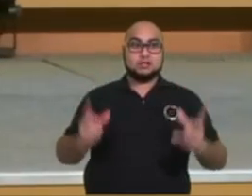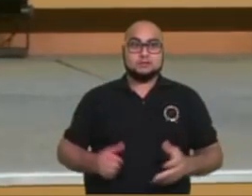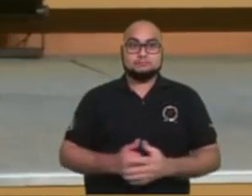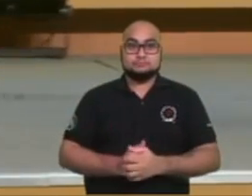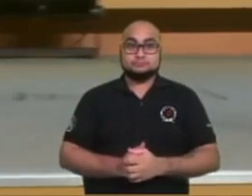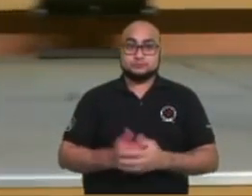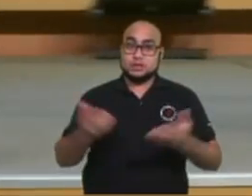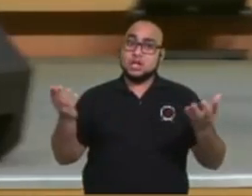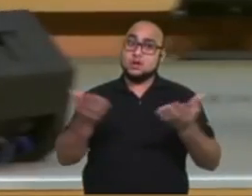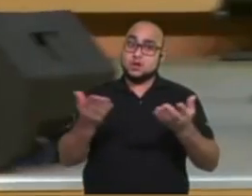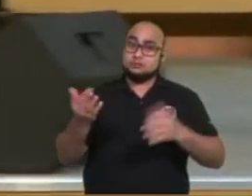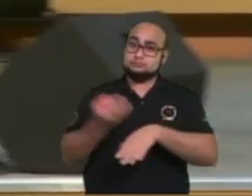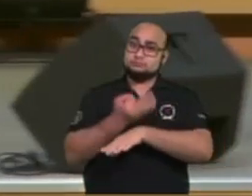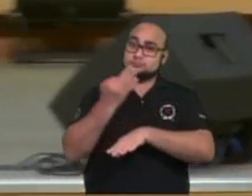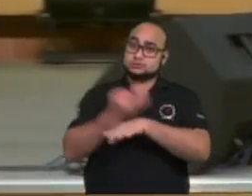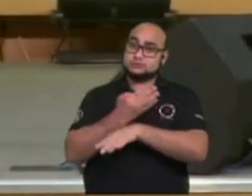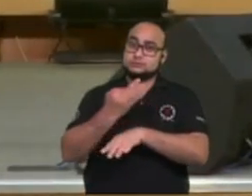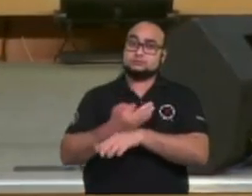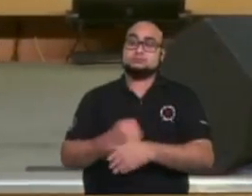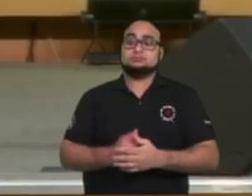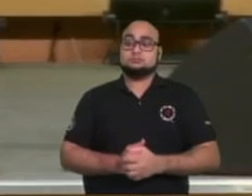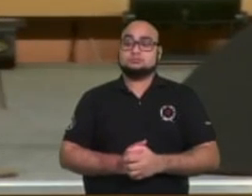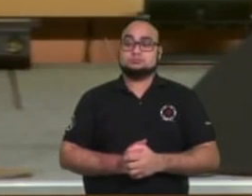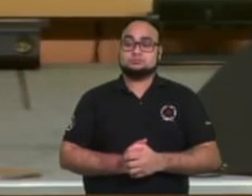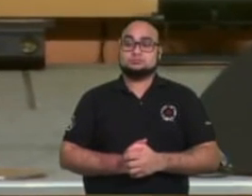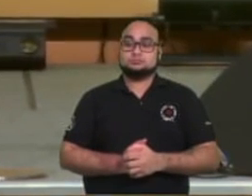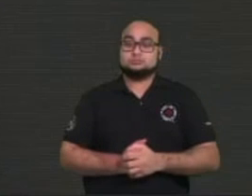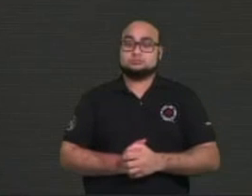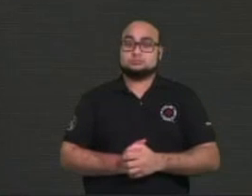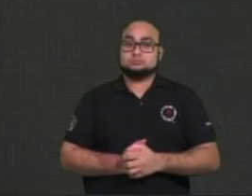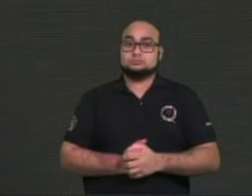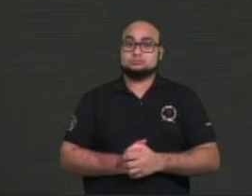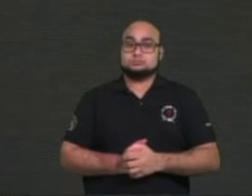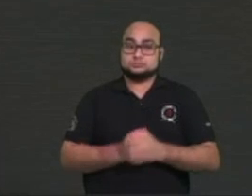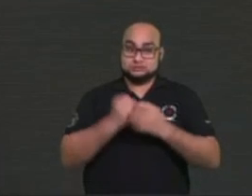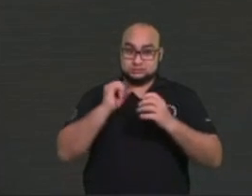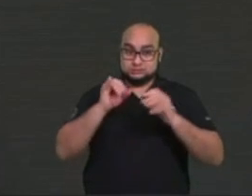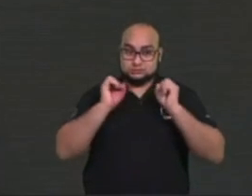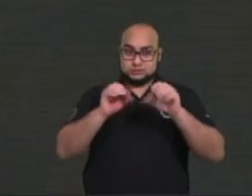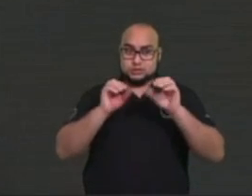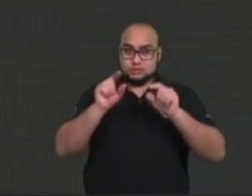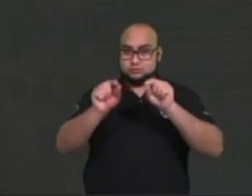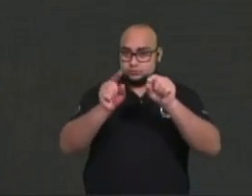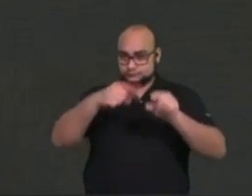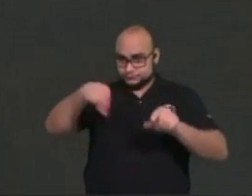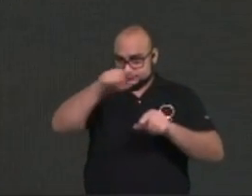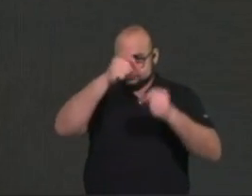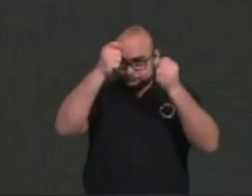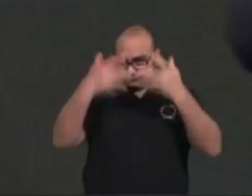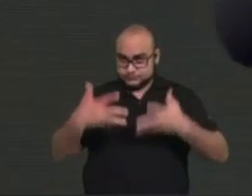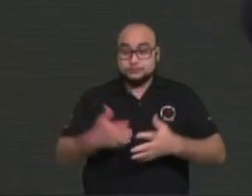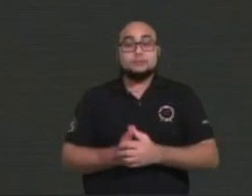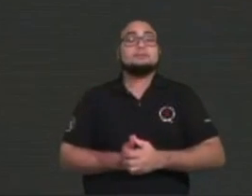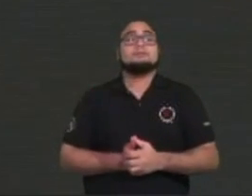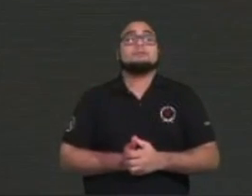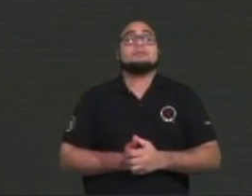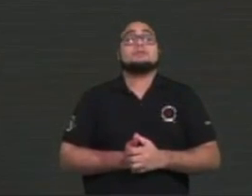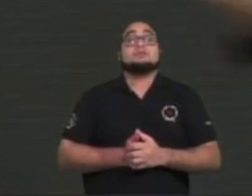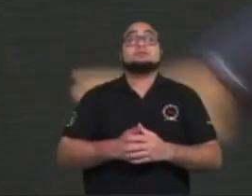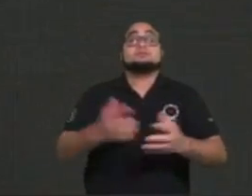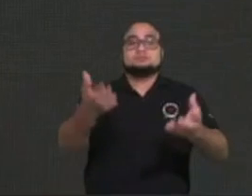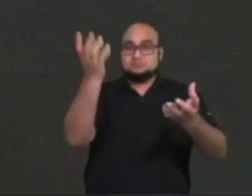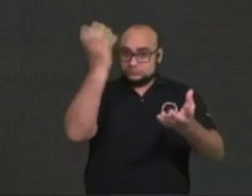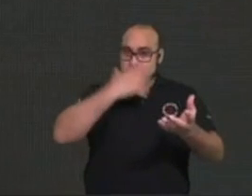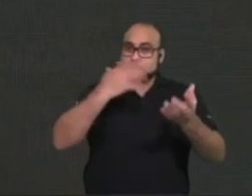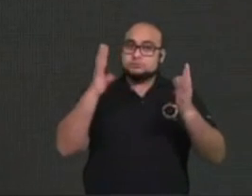peão aproveitando um parente na mensagem para te ensinar uma coisa Oi escute aquilo que foi feito